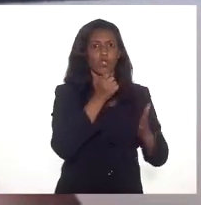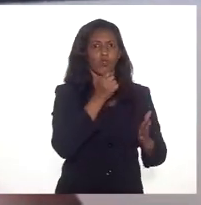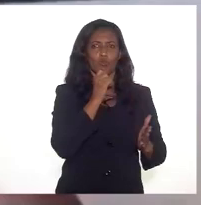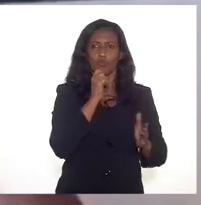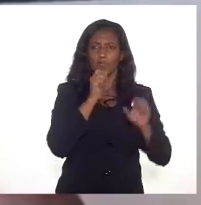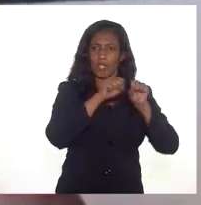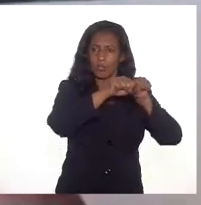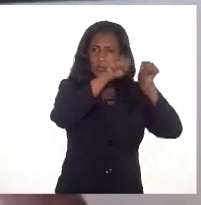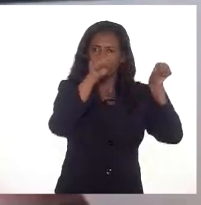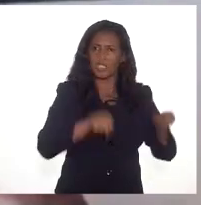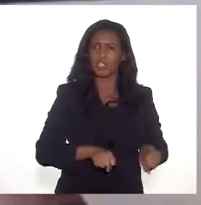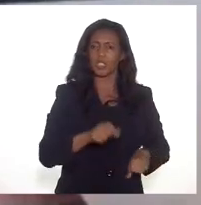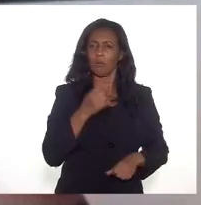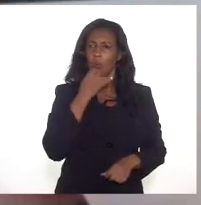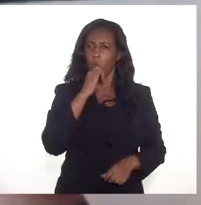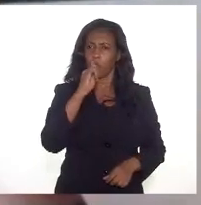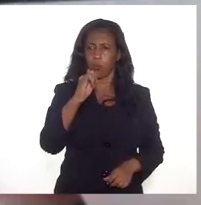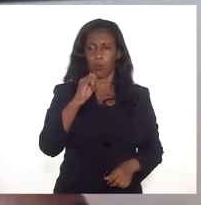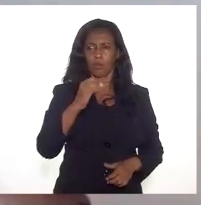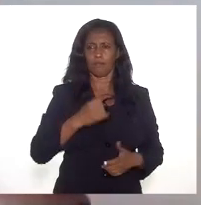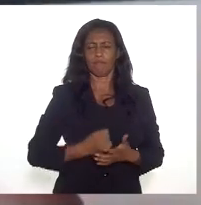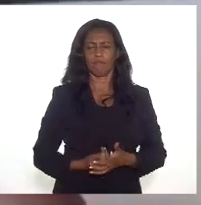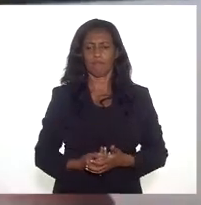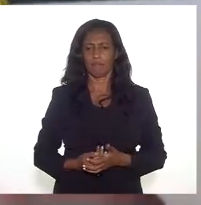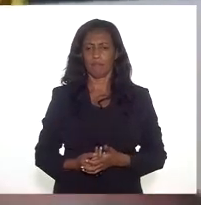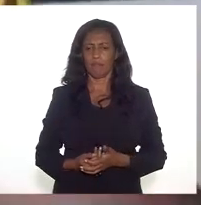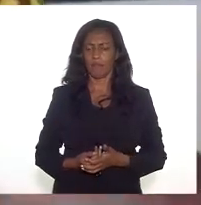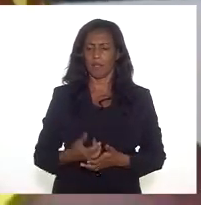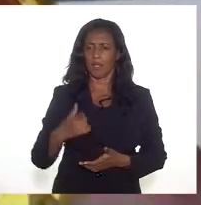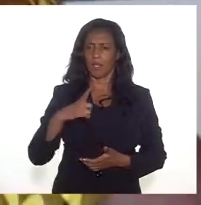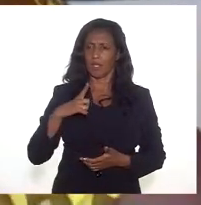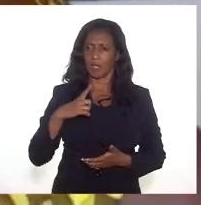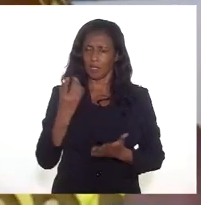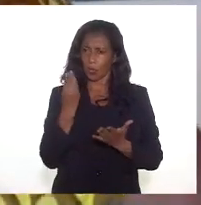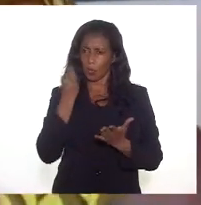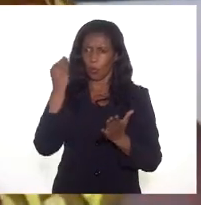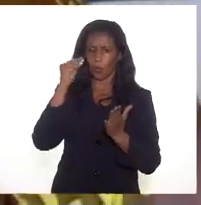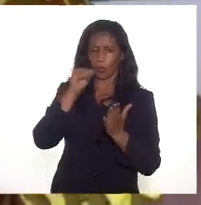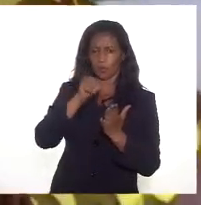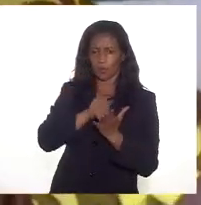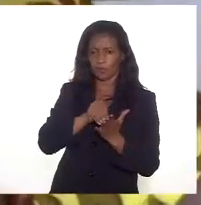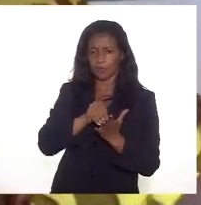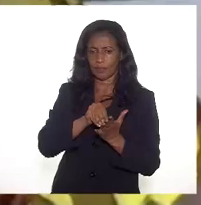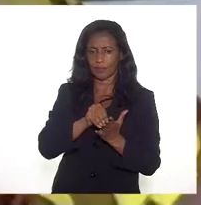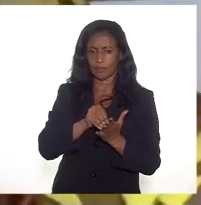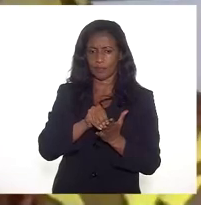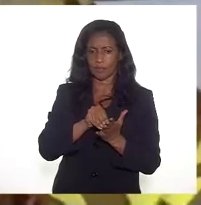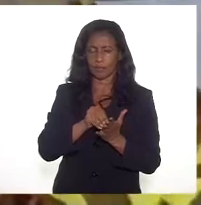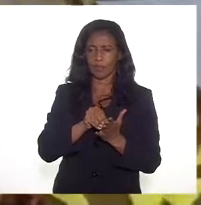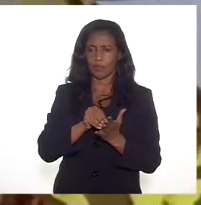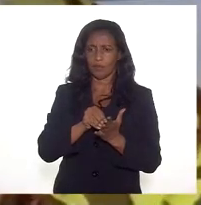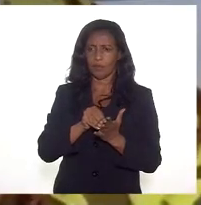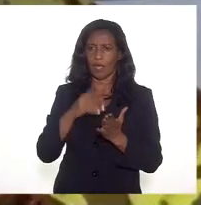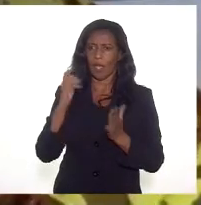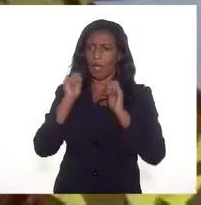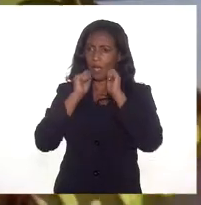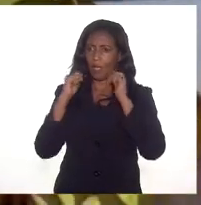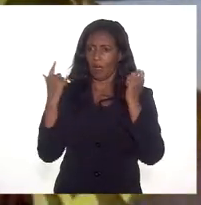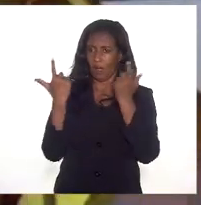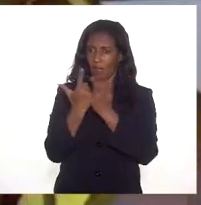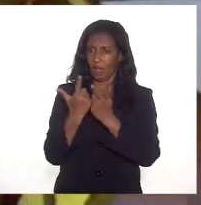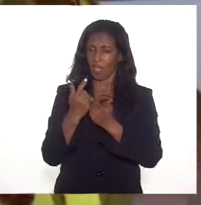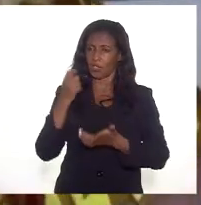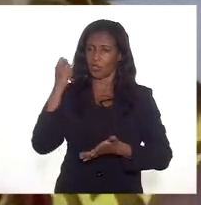de informação. E cabe aqui uma anedota, né? Que nossa Alerj votou um projeto de minha autoria